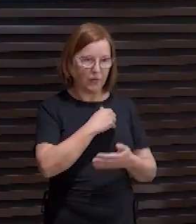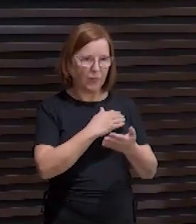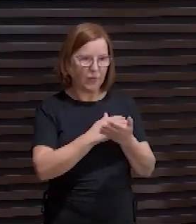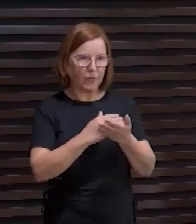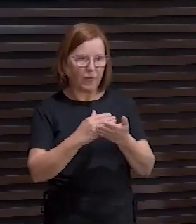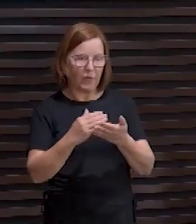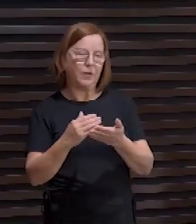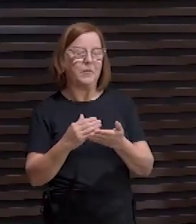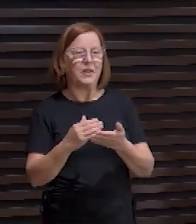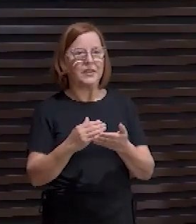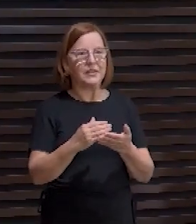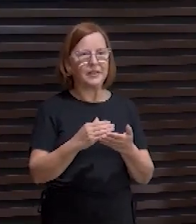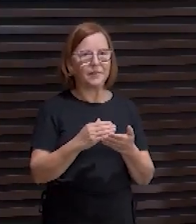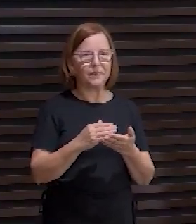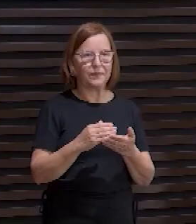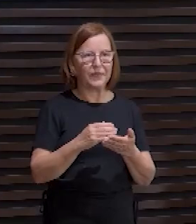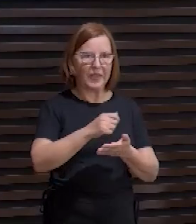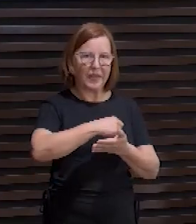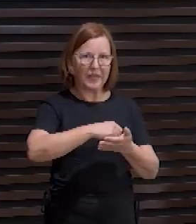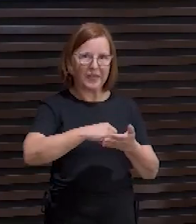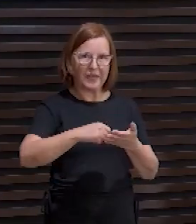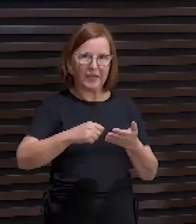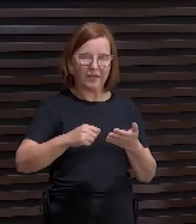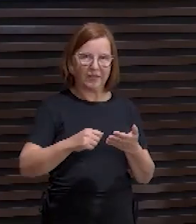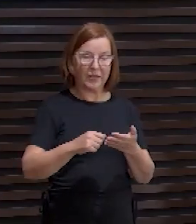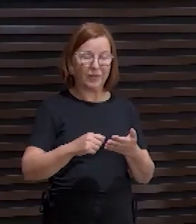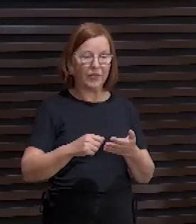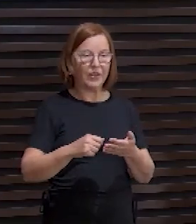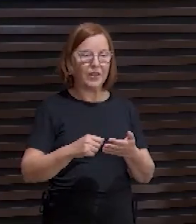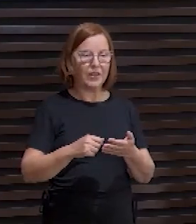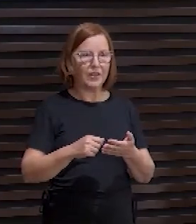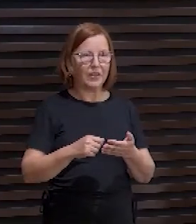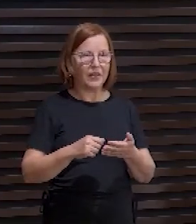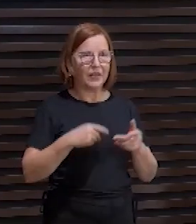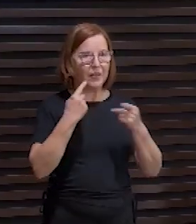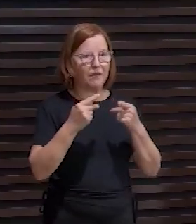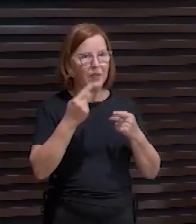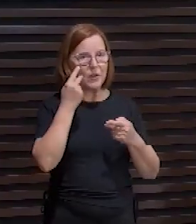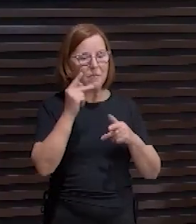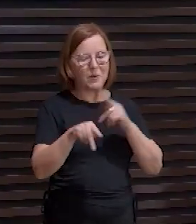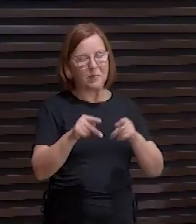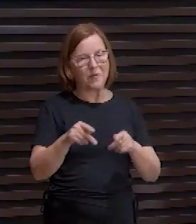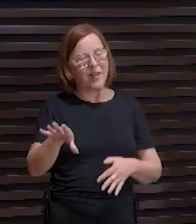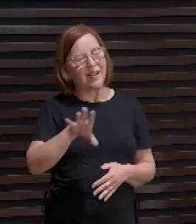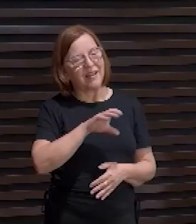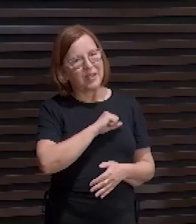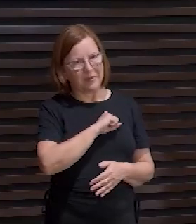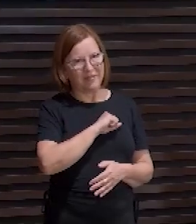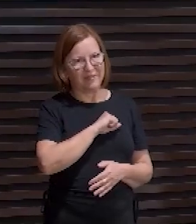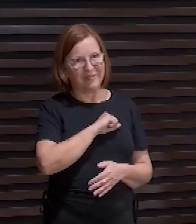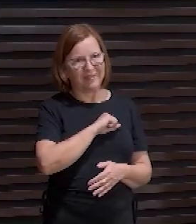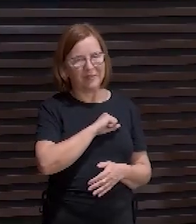usando um vocativo que até agora ele não tinha usado. Amados. O Nelson, quando abriu o culto aqui, ele